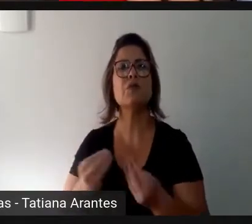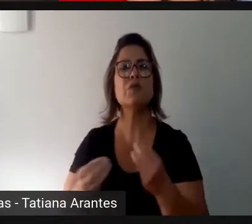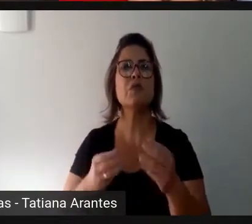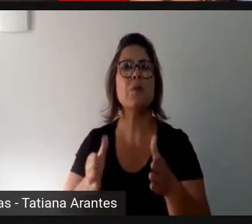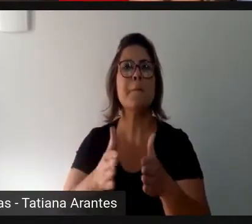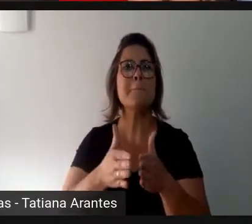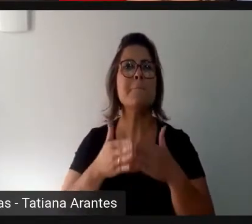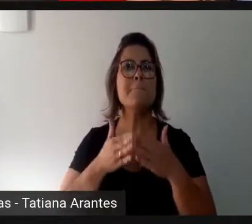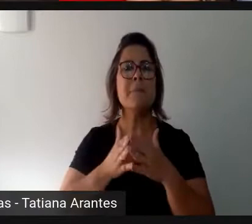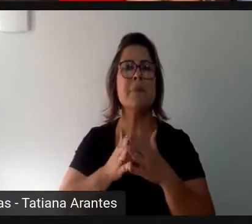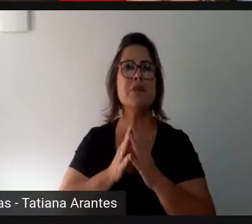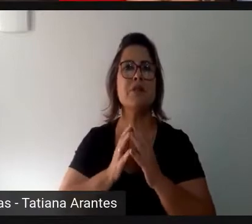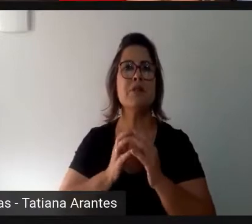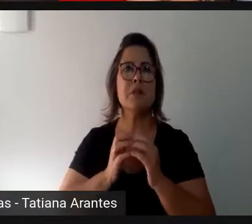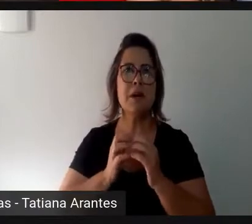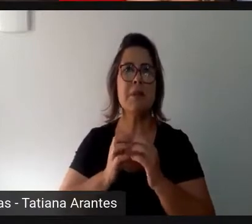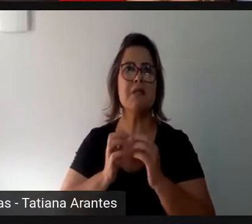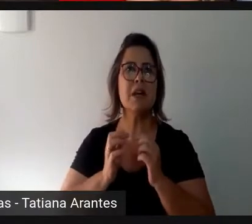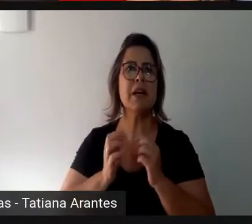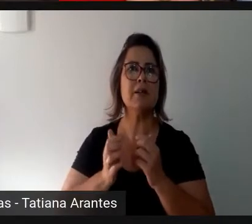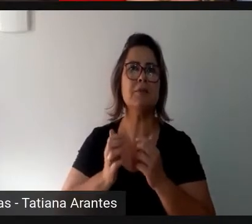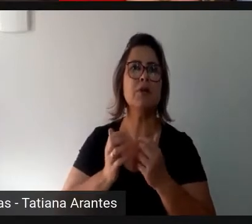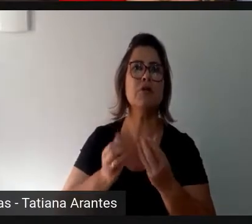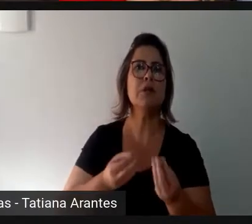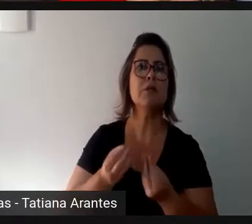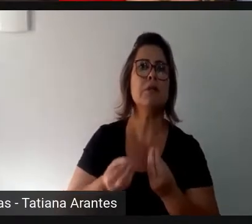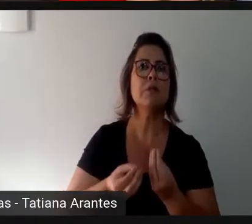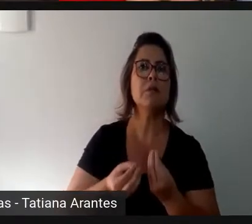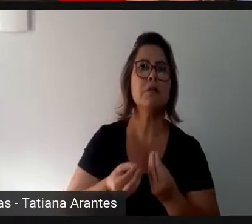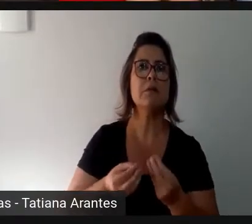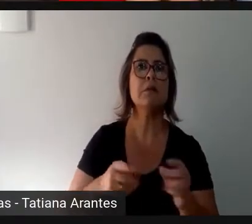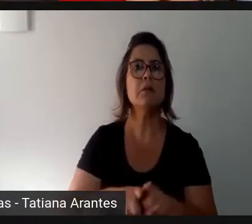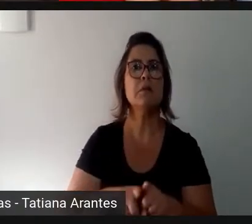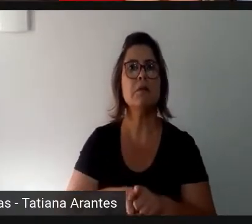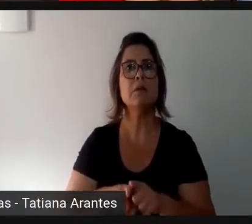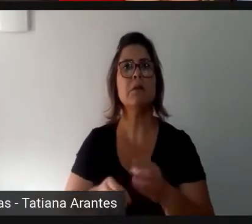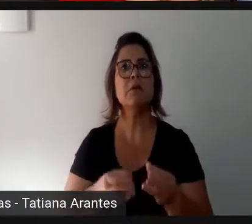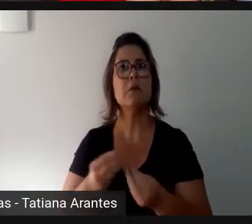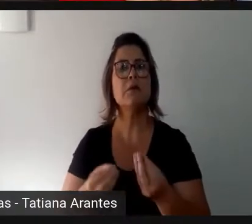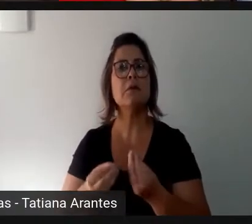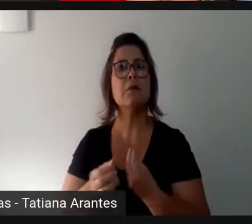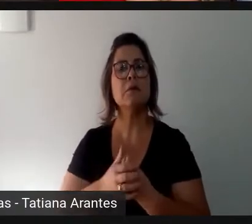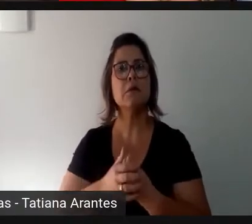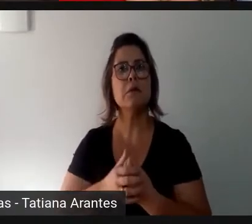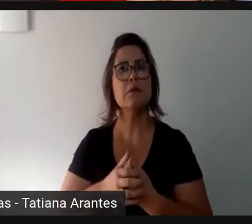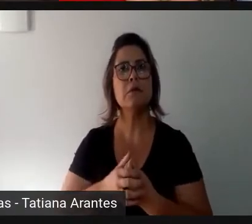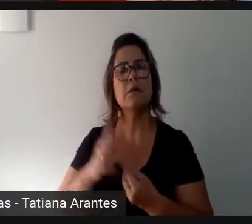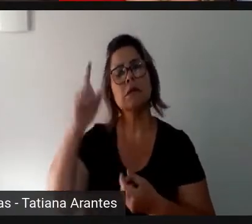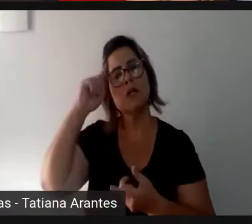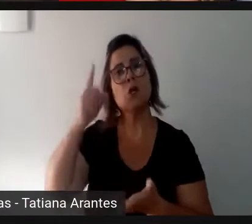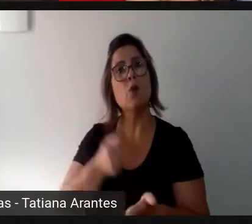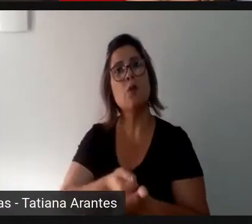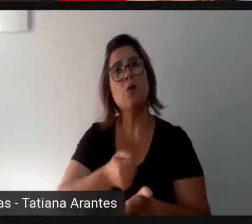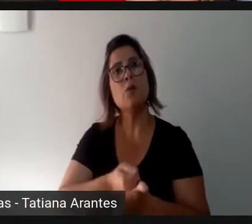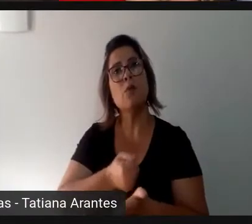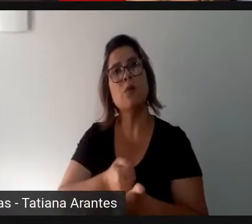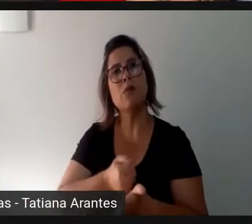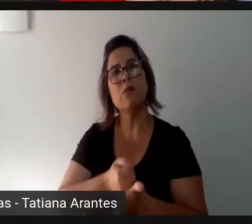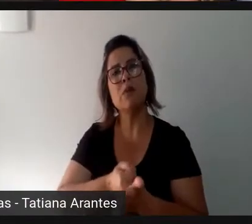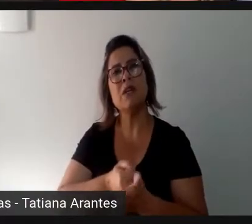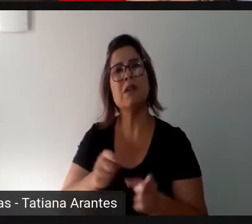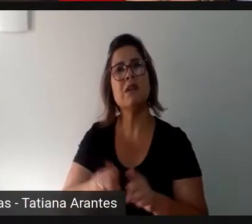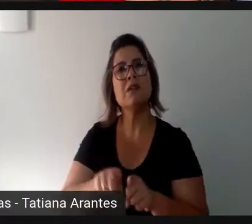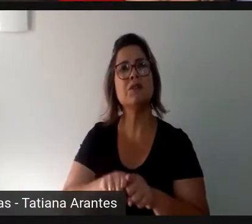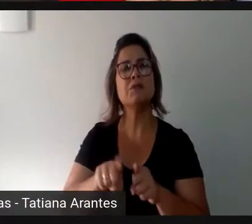questões específicas de pesquisa, que é claro que só eles entendem. Então, vem cá, naquele dever do ETP, né, de estudos